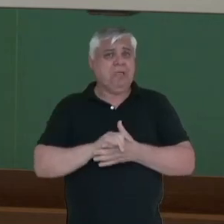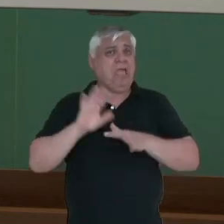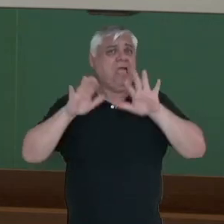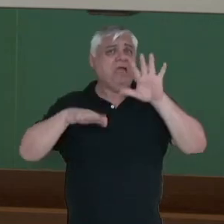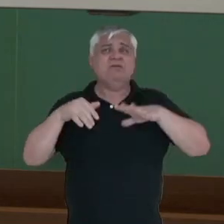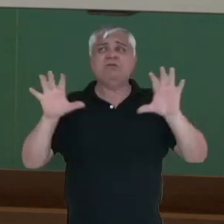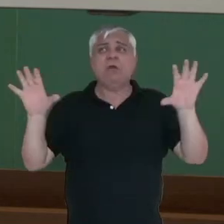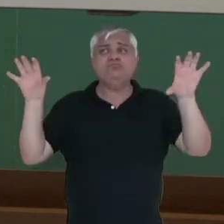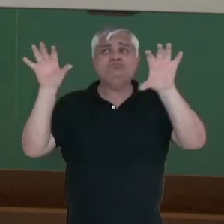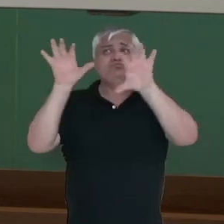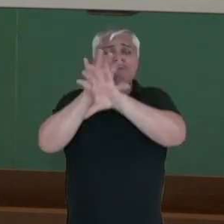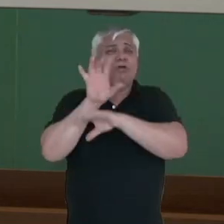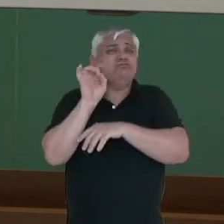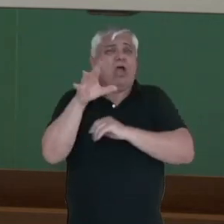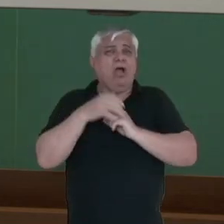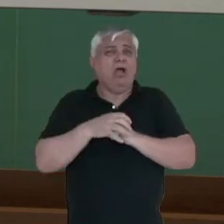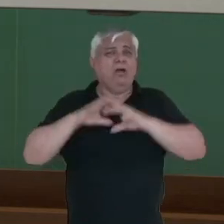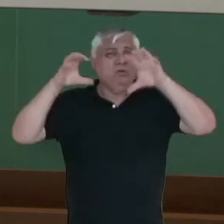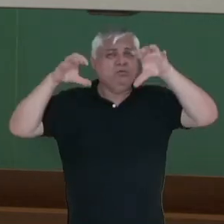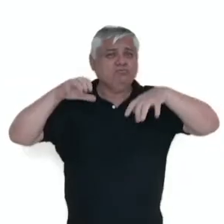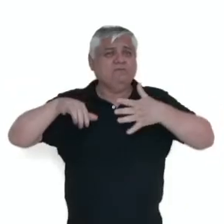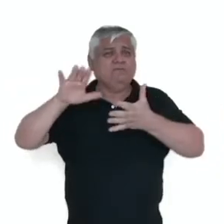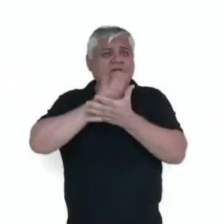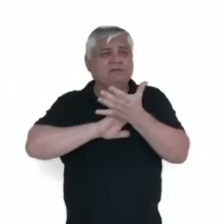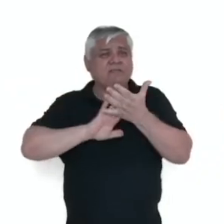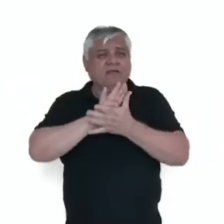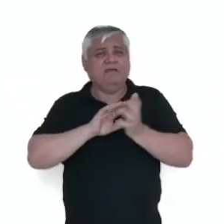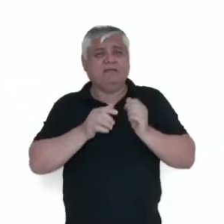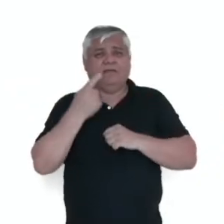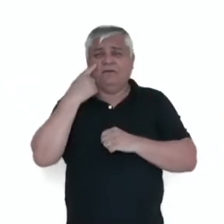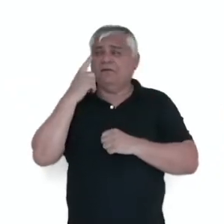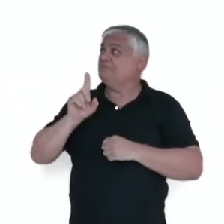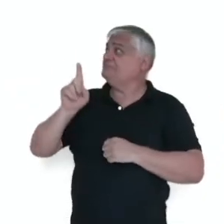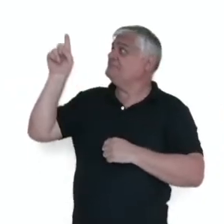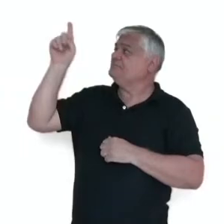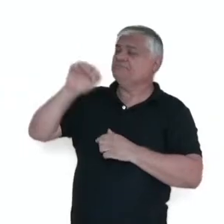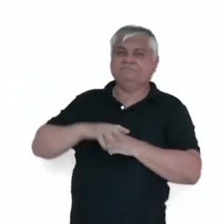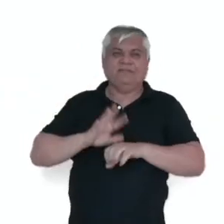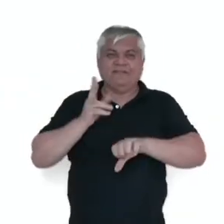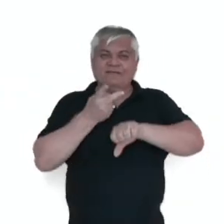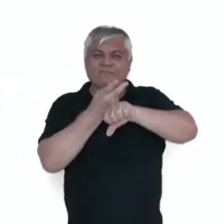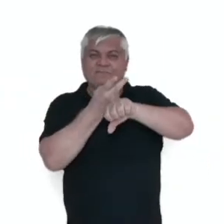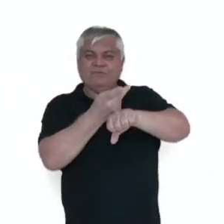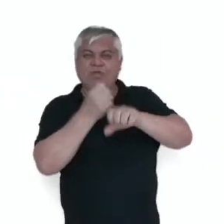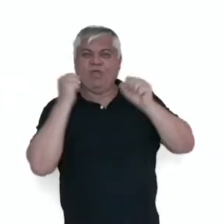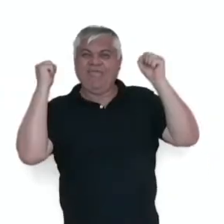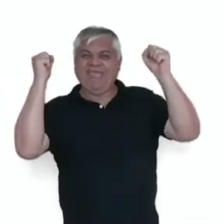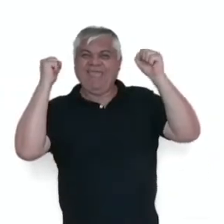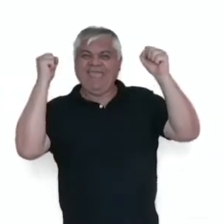de semelhança. Eu olho essa imagem aqui da final da Copa do Mundo, sou levada